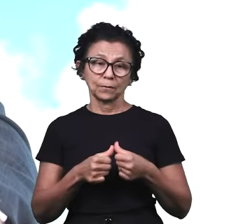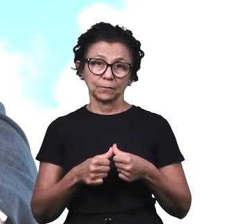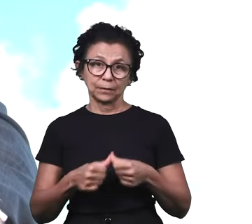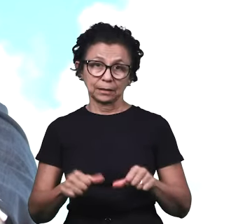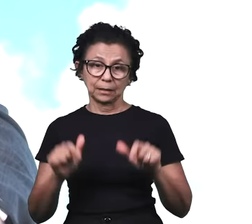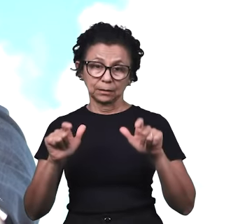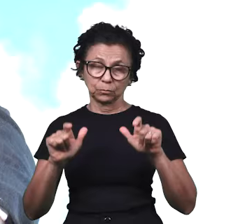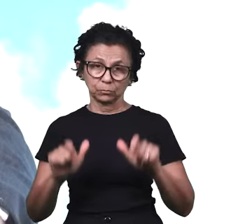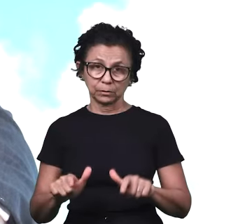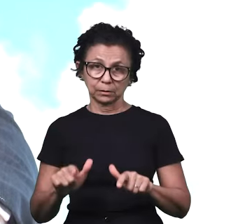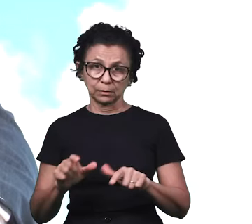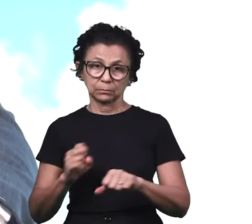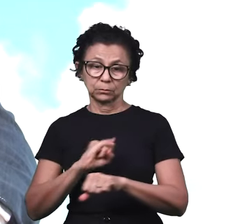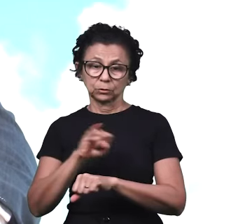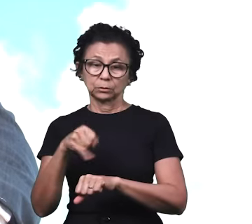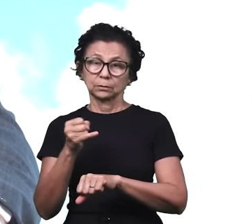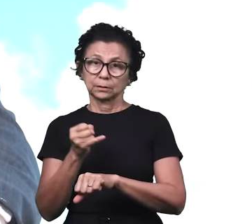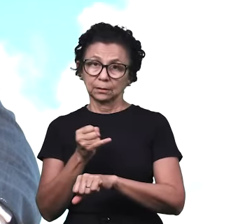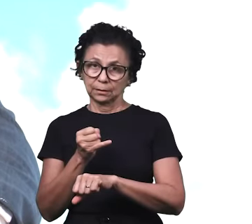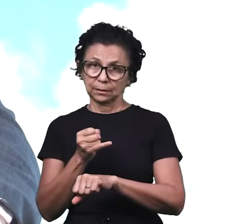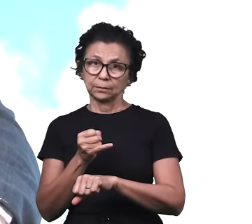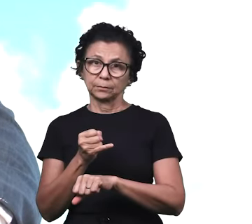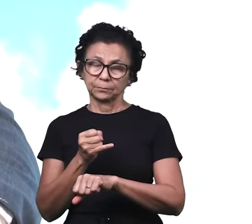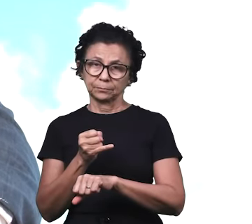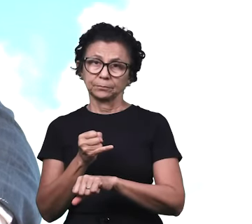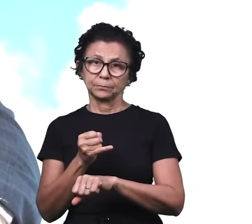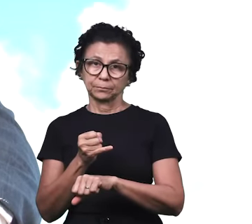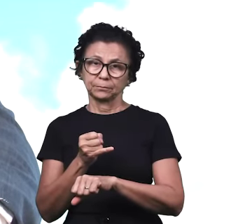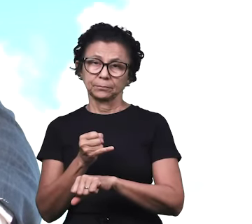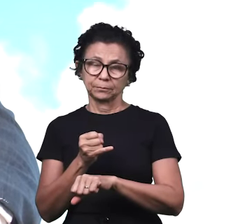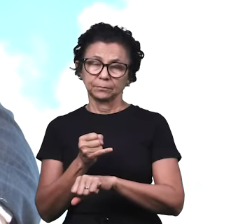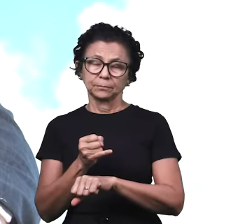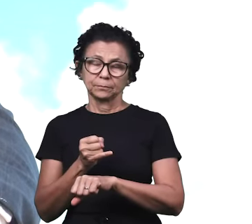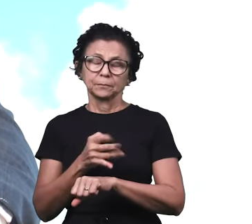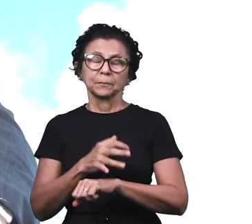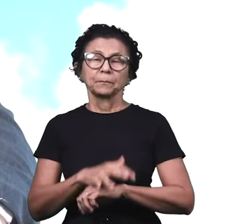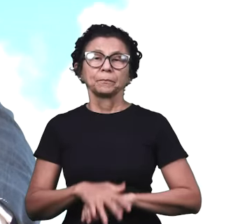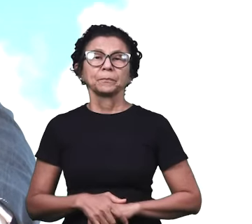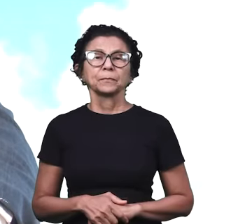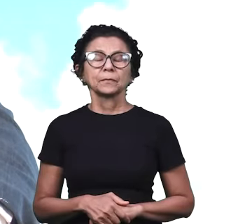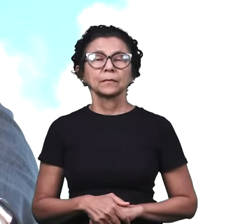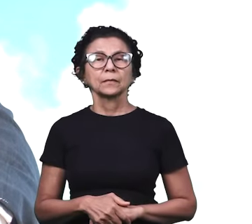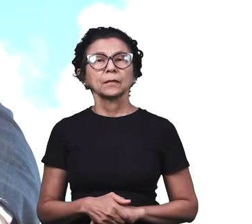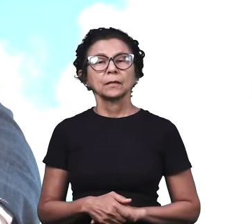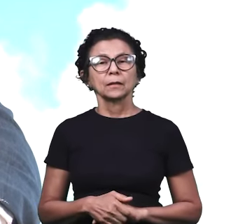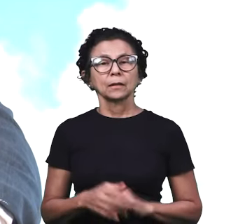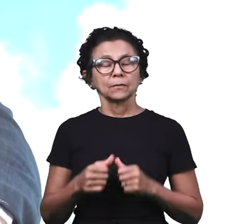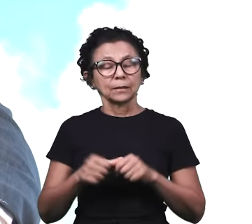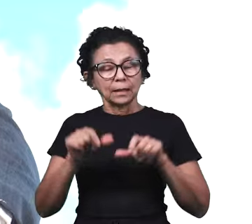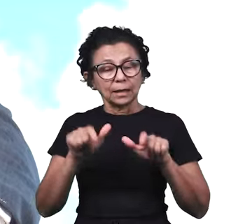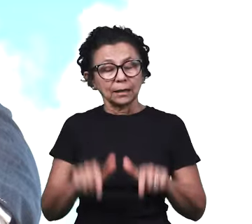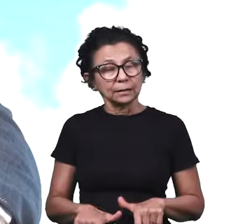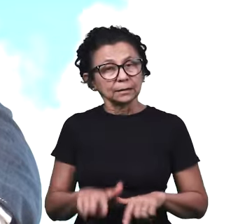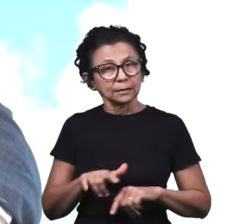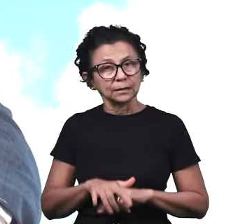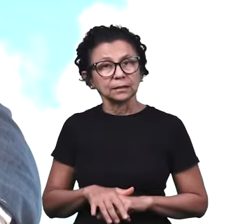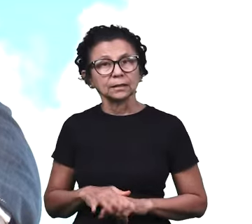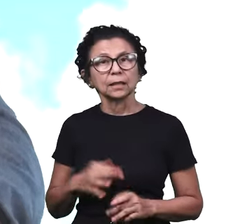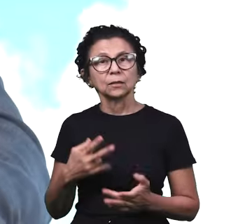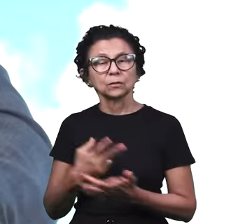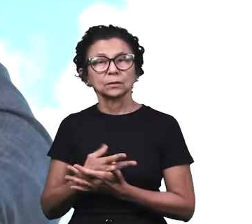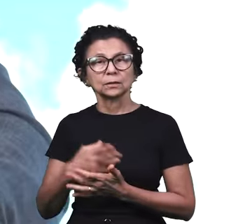poder. Então eles apareceram perante o Senhor, o Espírito Santo foi derramado, foi na festa